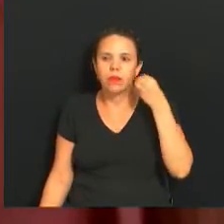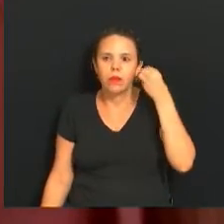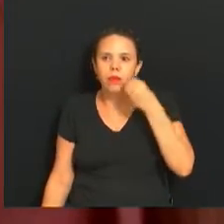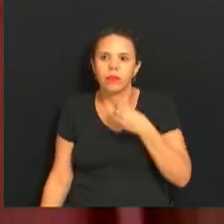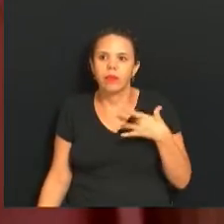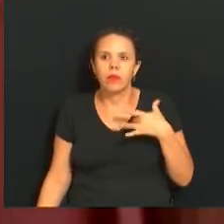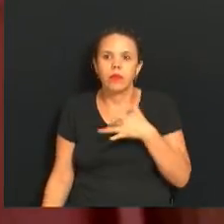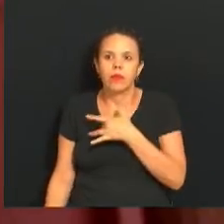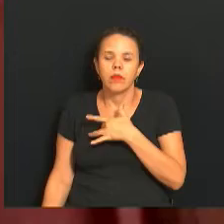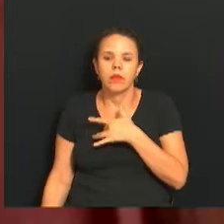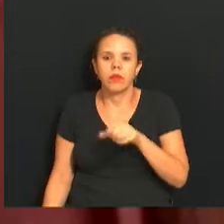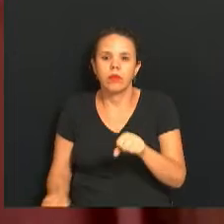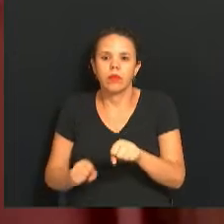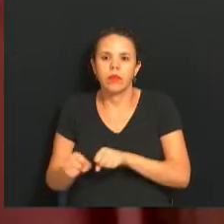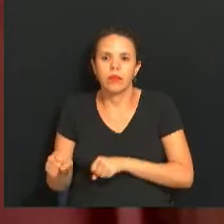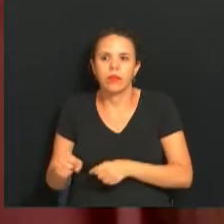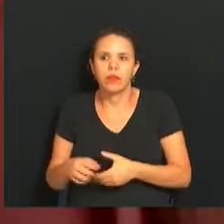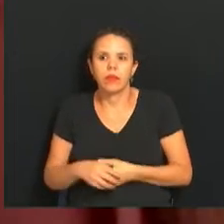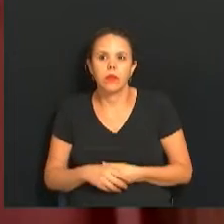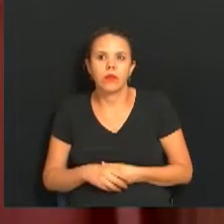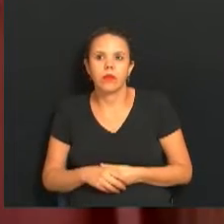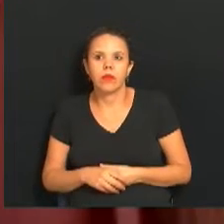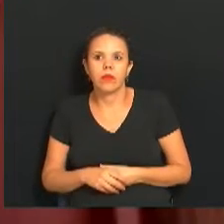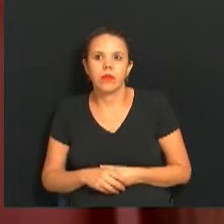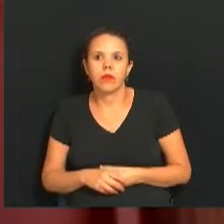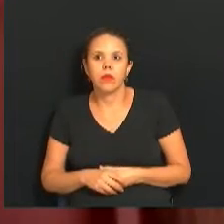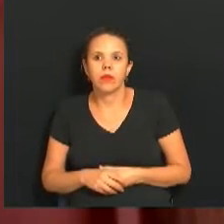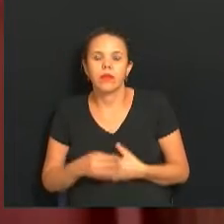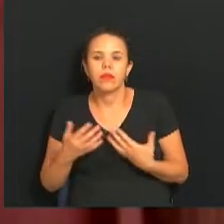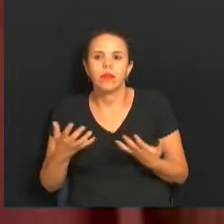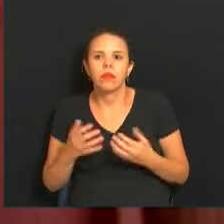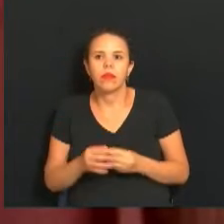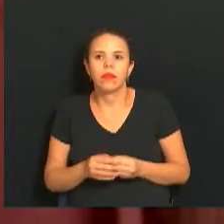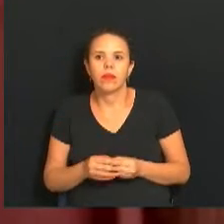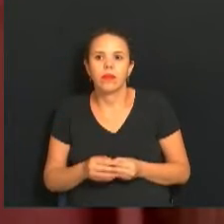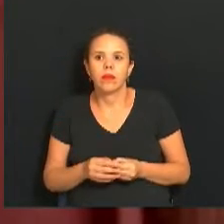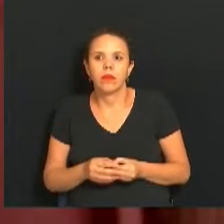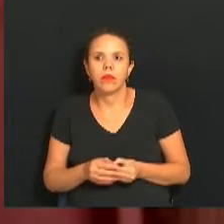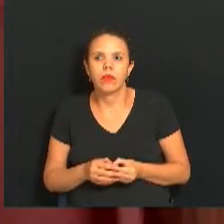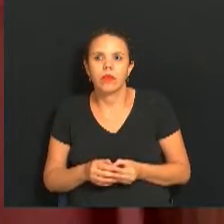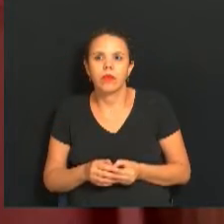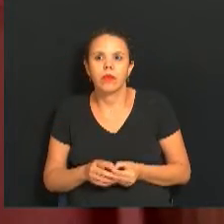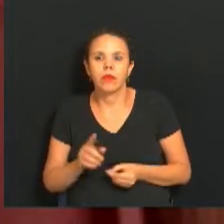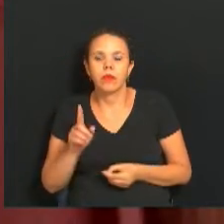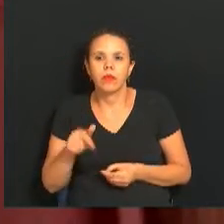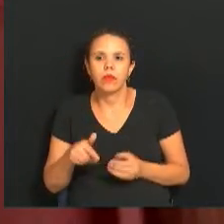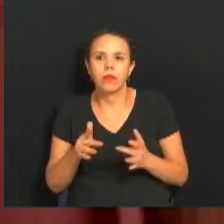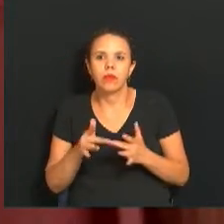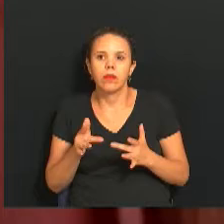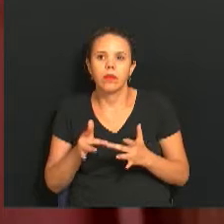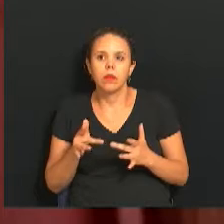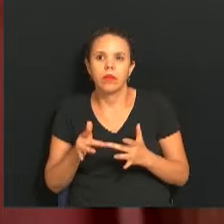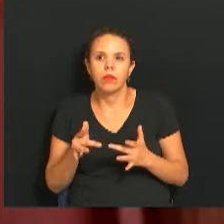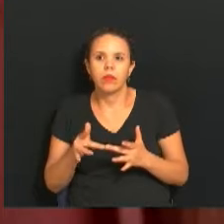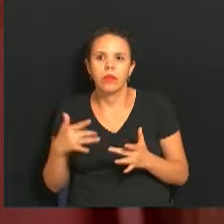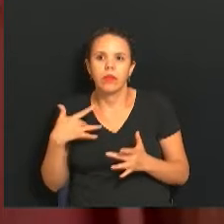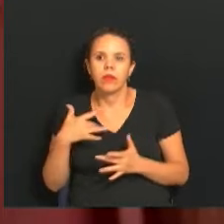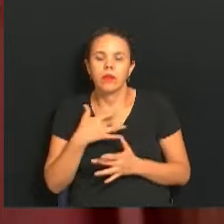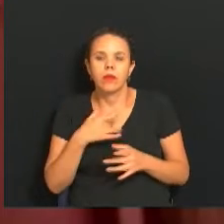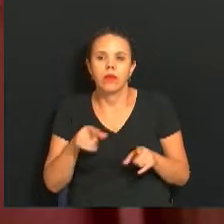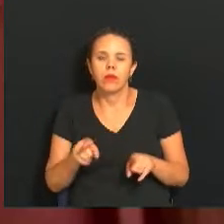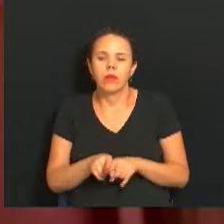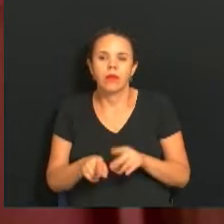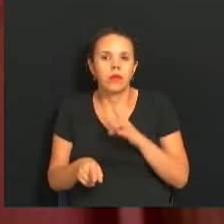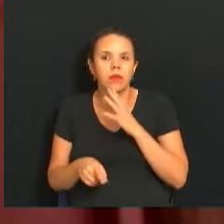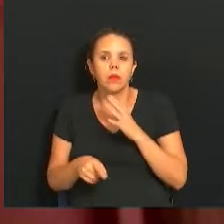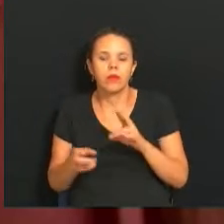saúde. Eu sou recém-formada e eu queria esse contato com a saúde e também conhecer